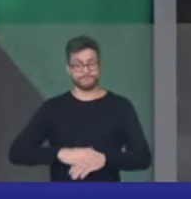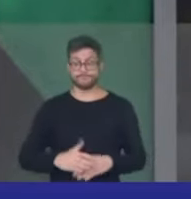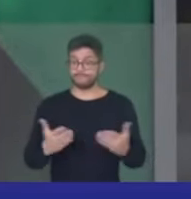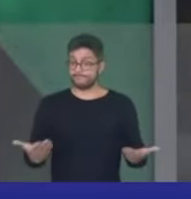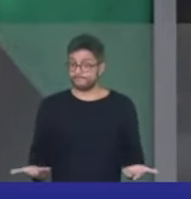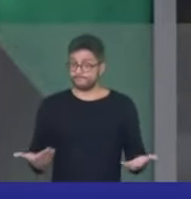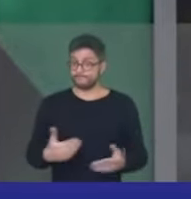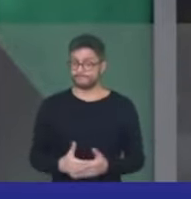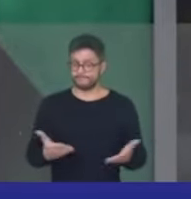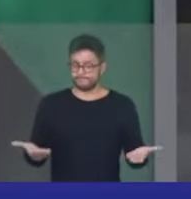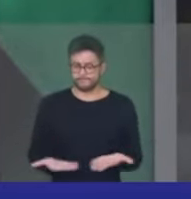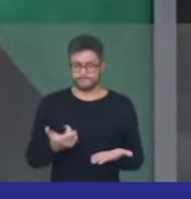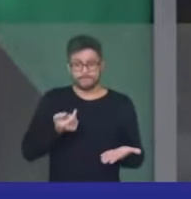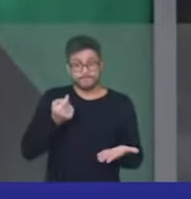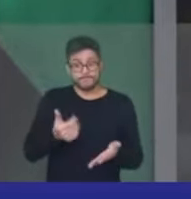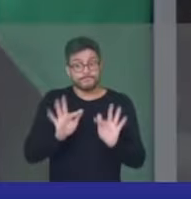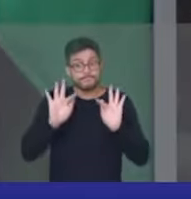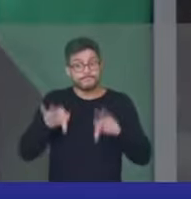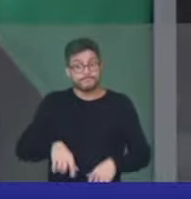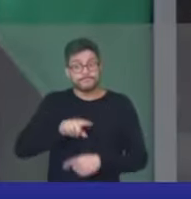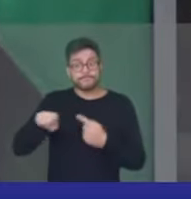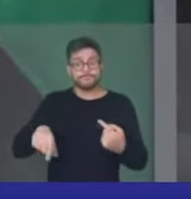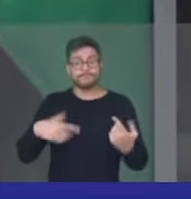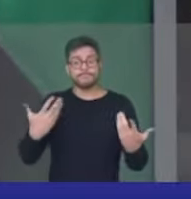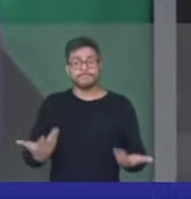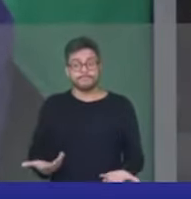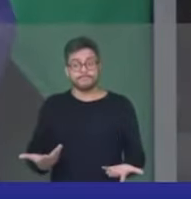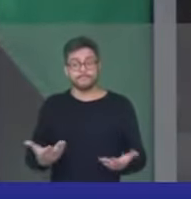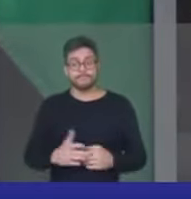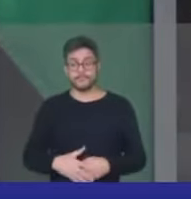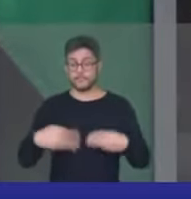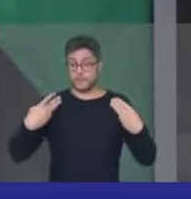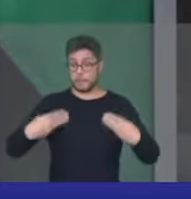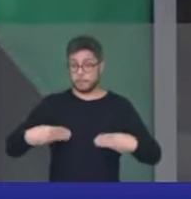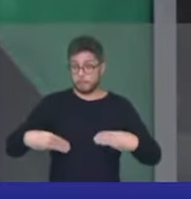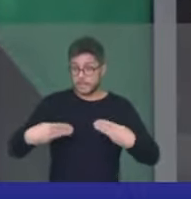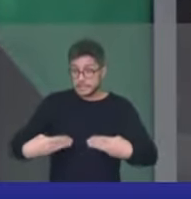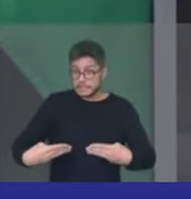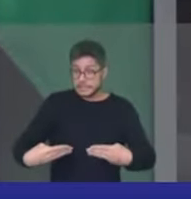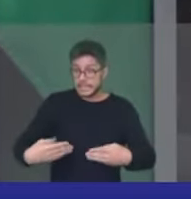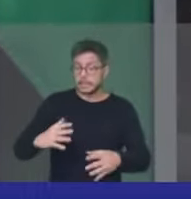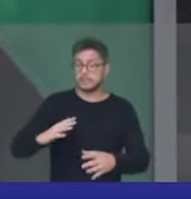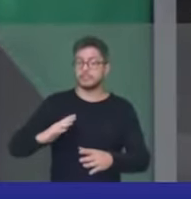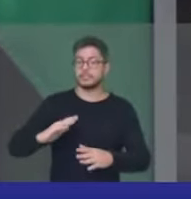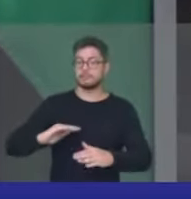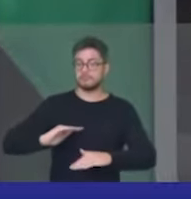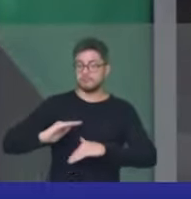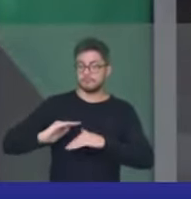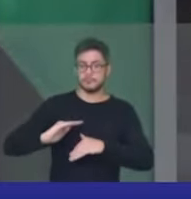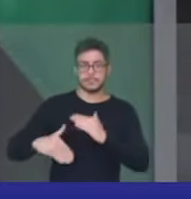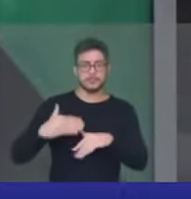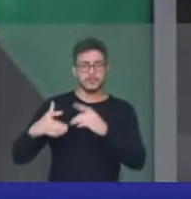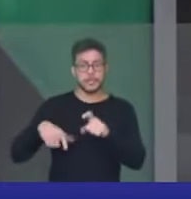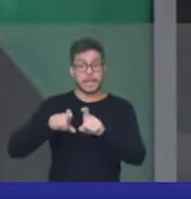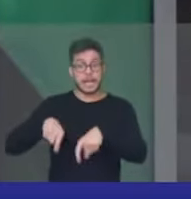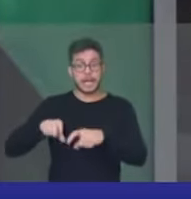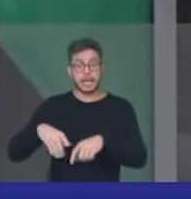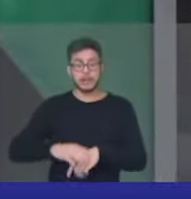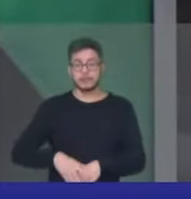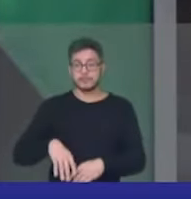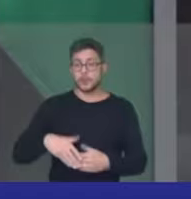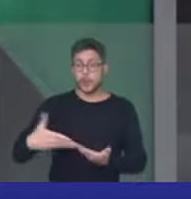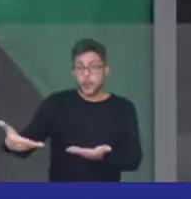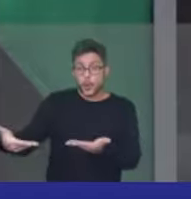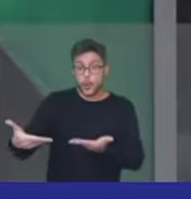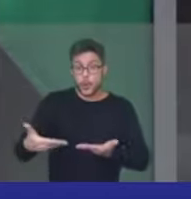tudo o ministério de Desenvolvimento Agrário chama o MST um grupo Terrorista